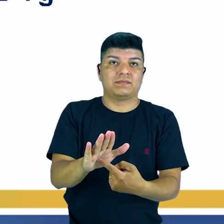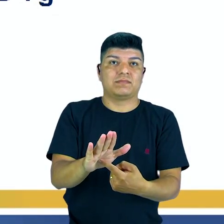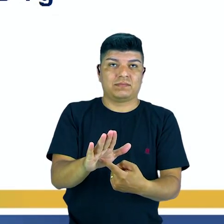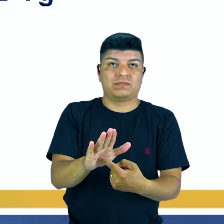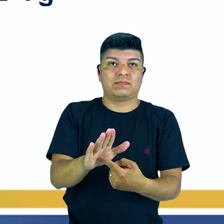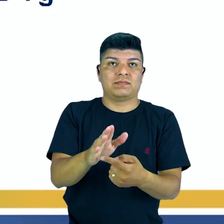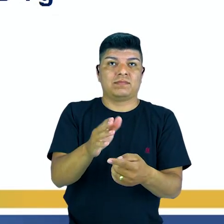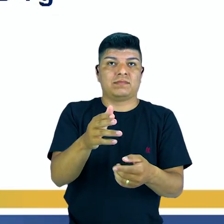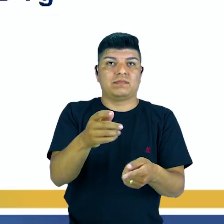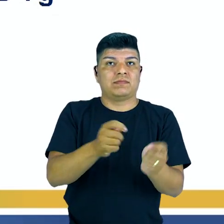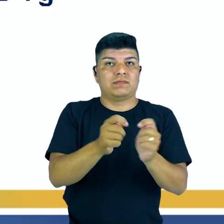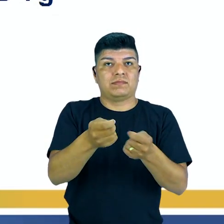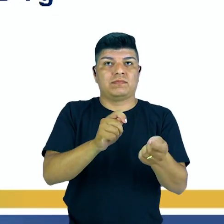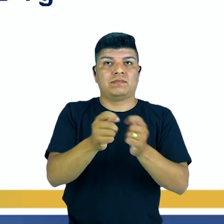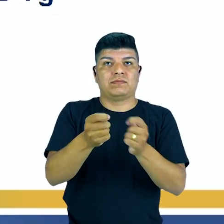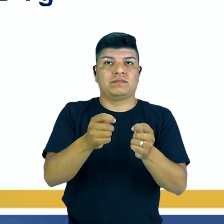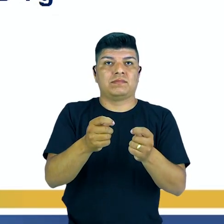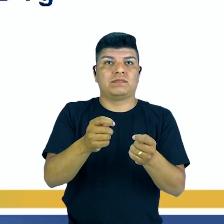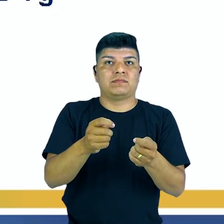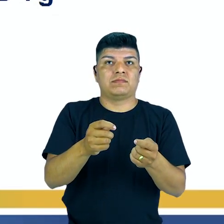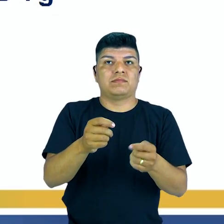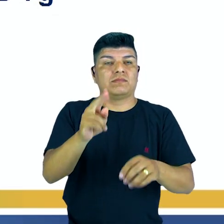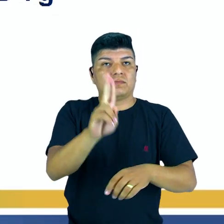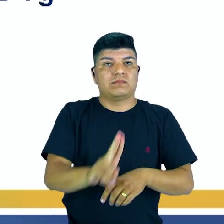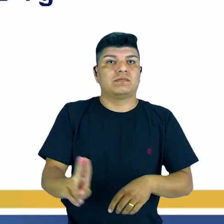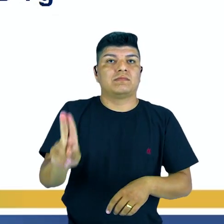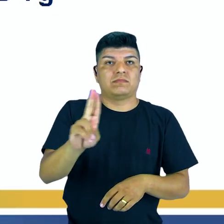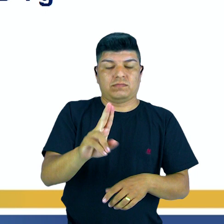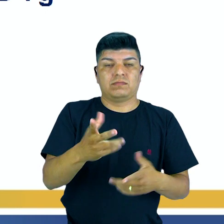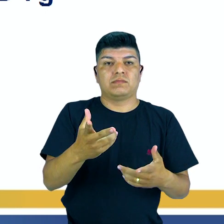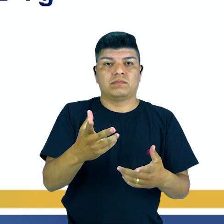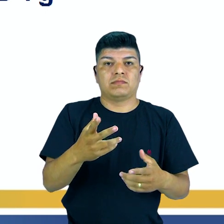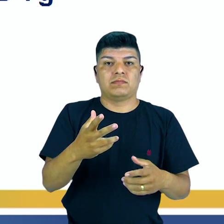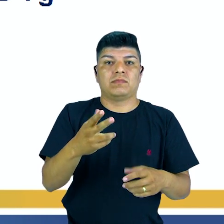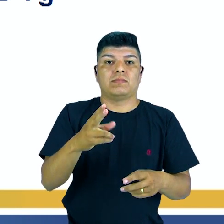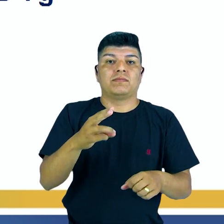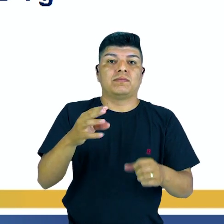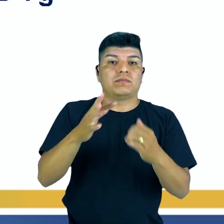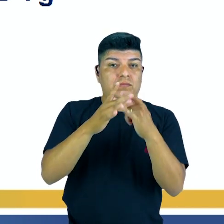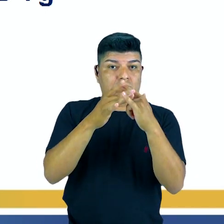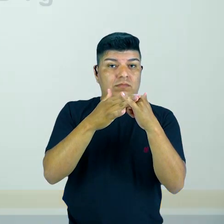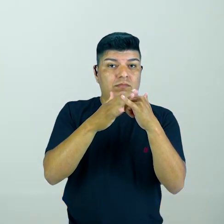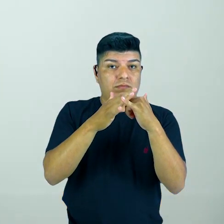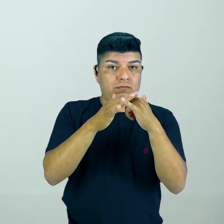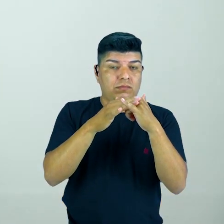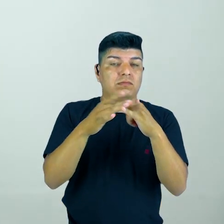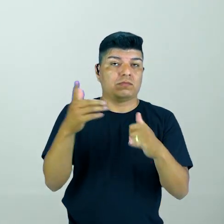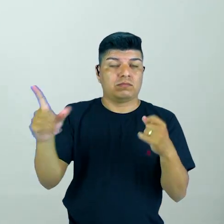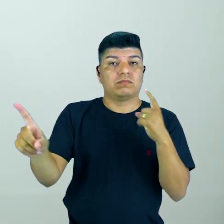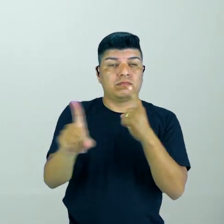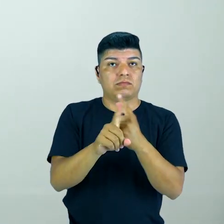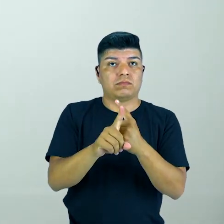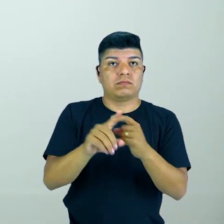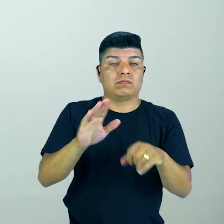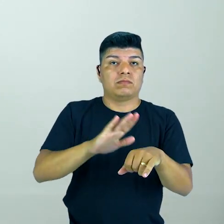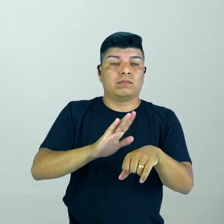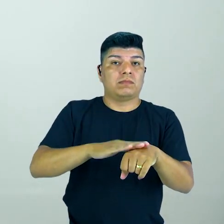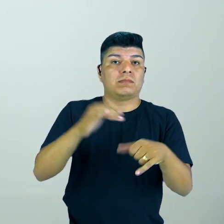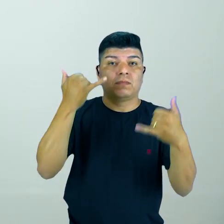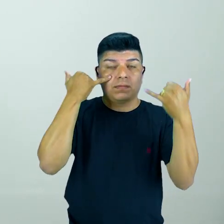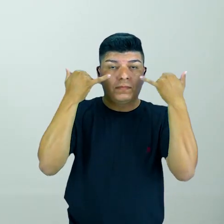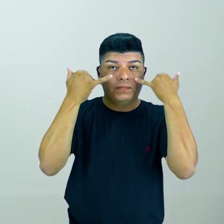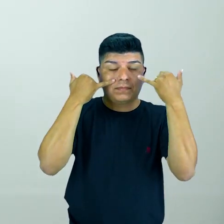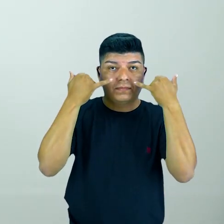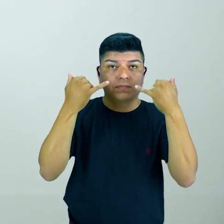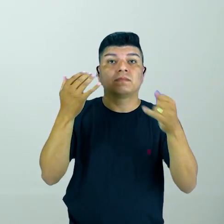cardeais e os instrumentos de localização, você vai encontrar esse vídeo no YouTube, ele é bem bacana de você entender. E aí, galera, para mais informações,